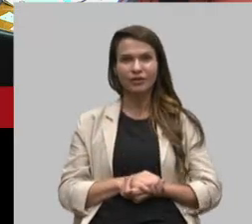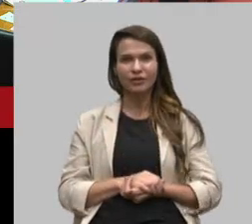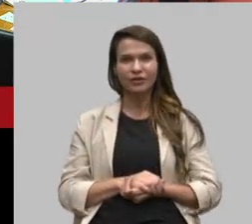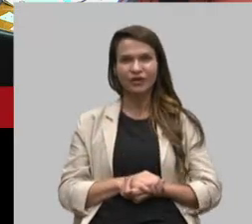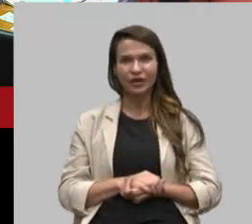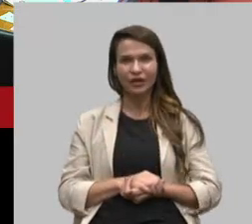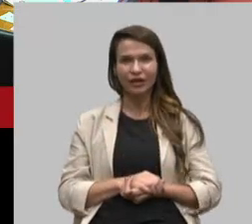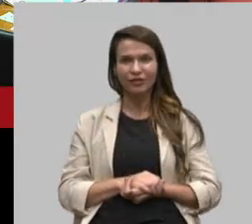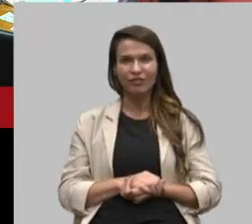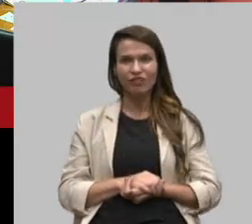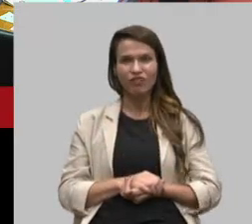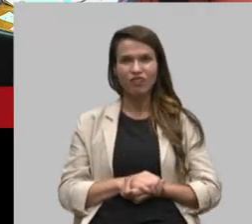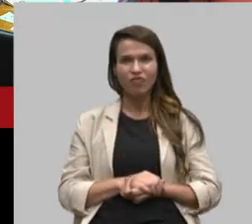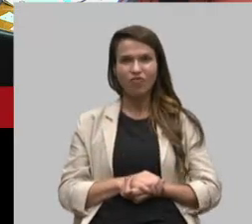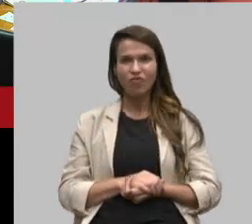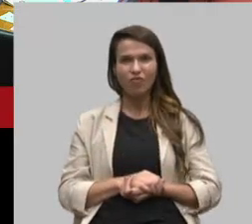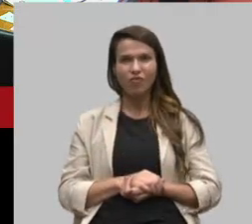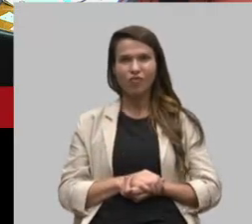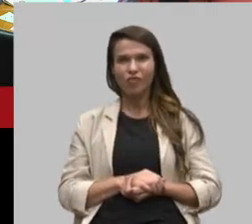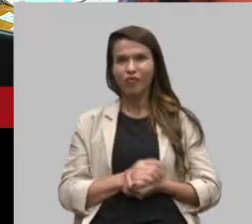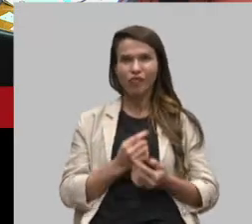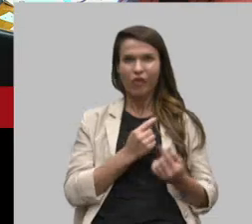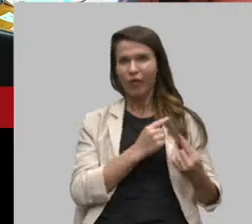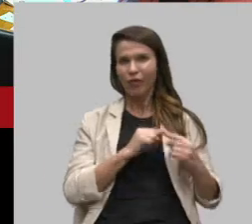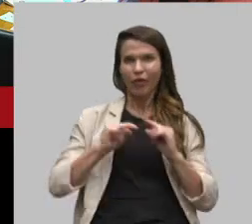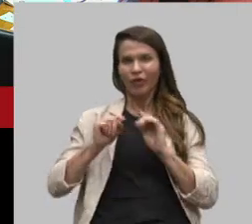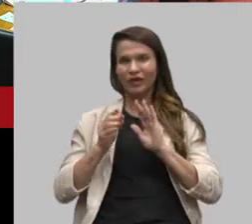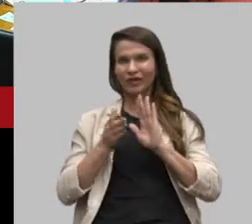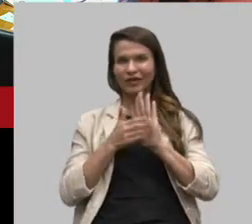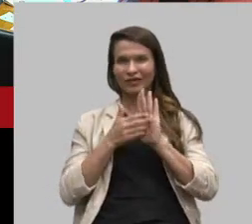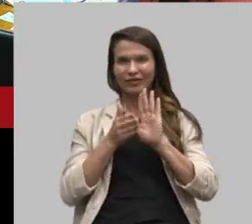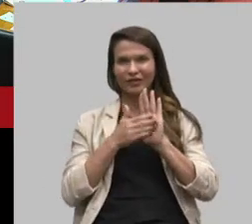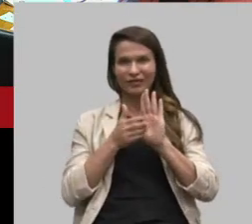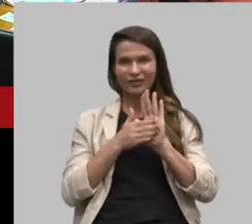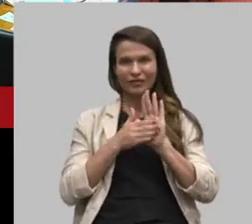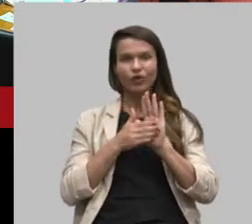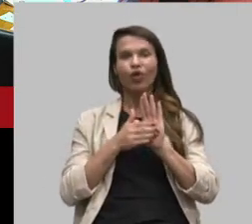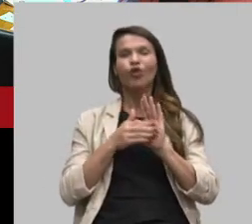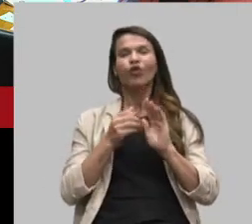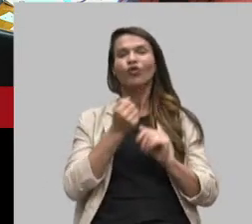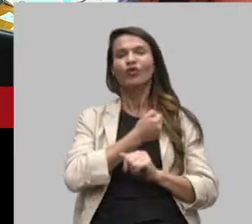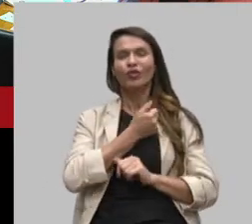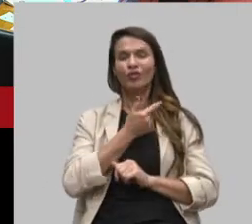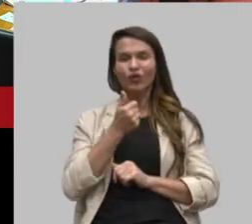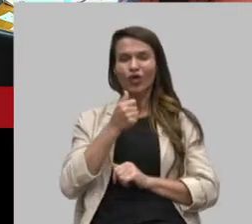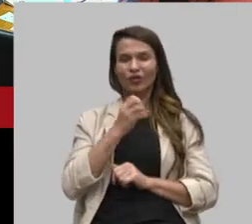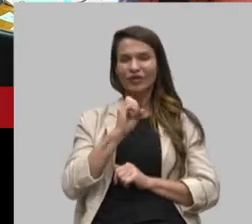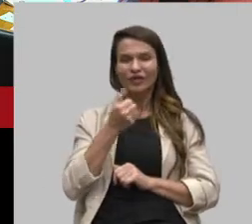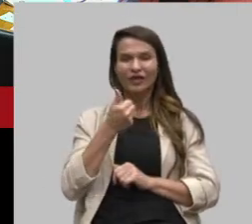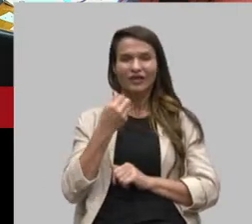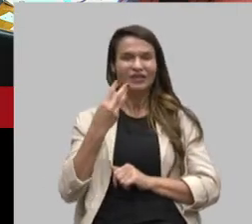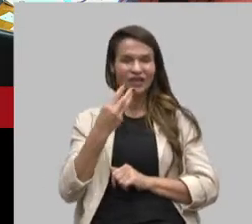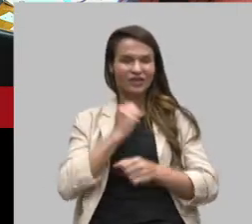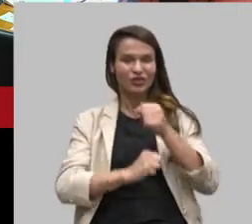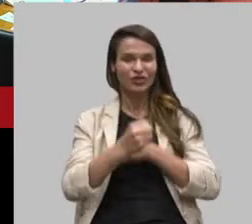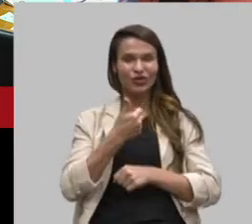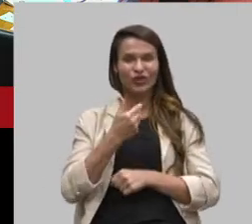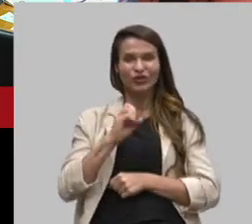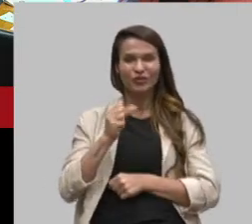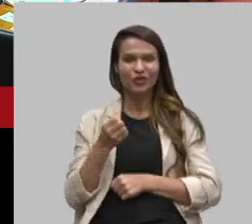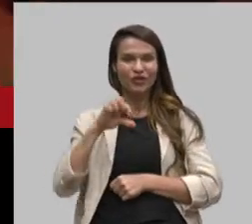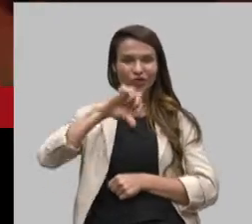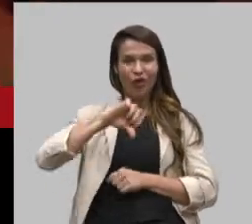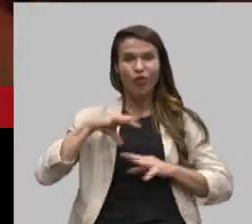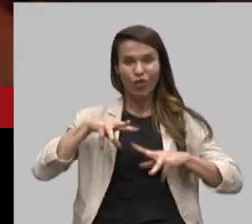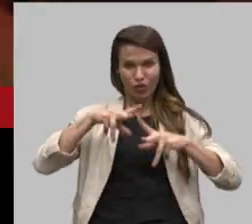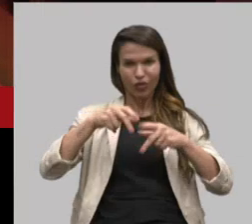sou eu sou contra essa proposta pois na lei federal mesmo número 1203 de 2009 ressalta que todos realmente